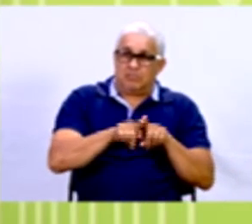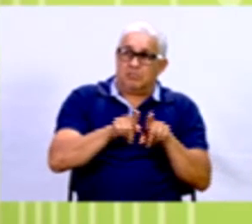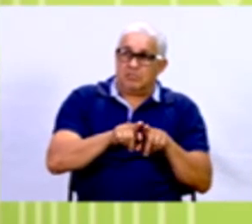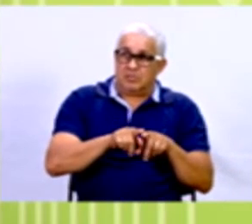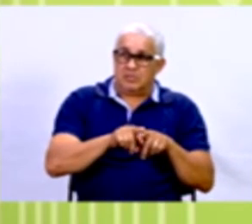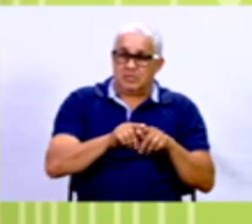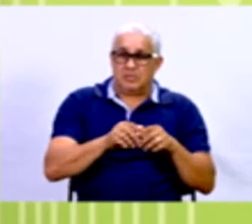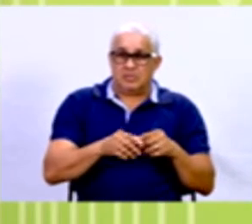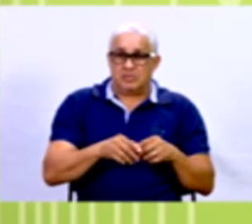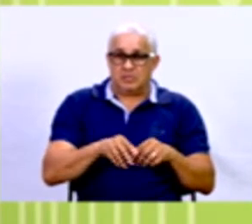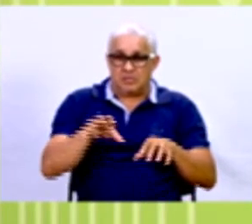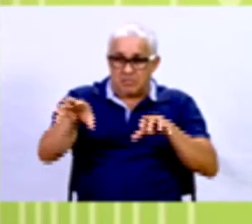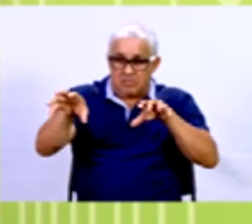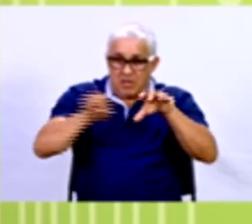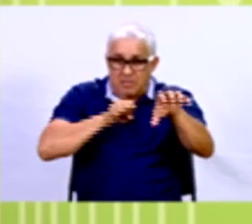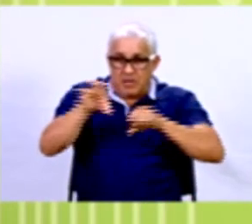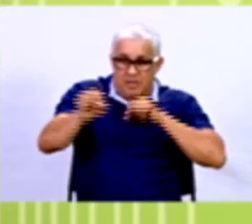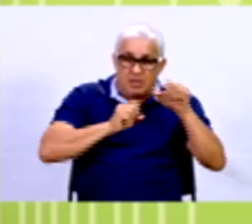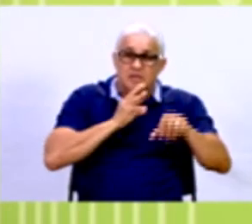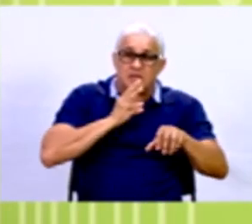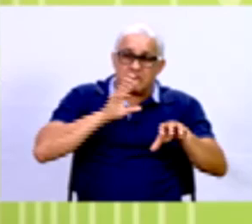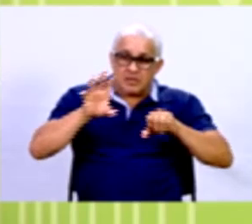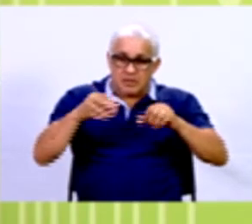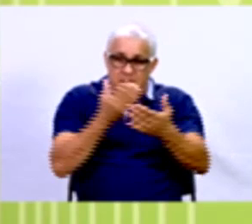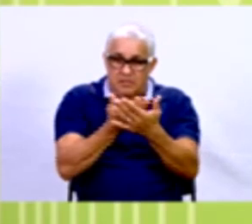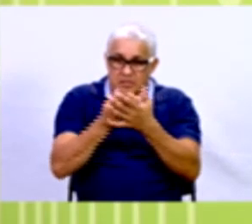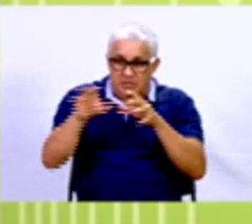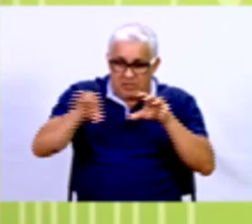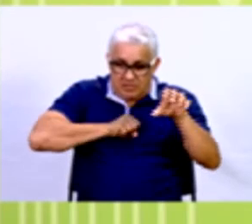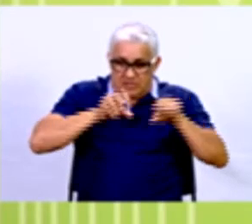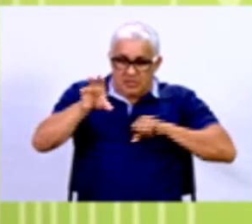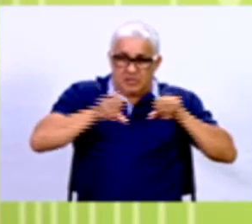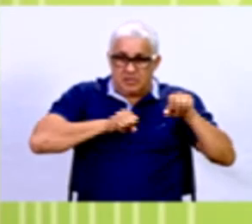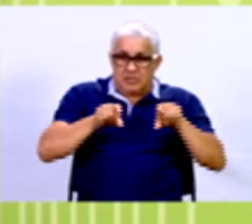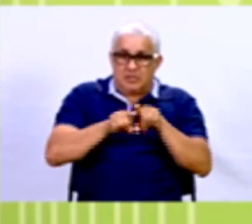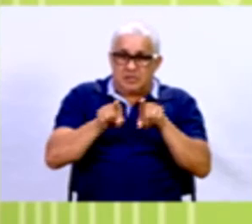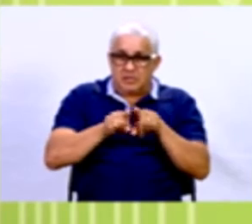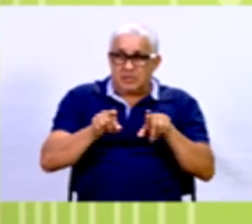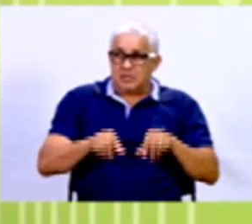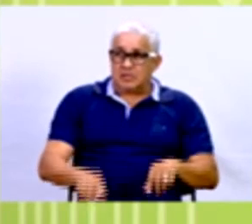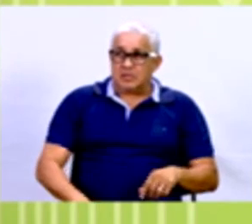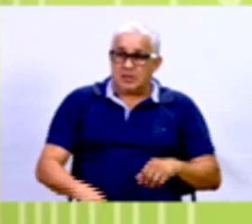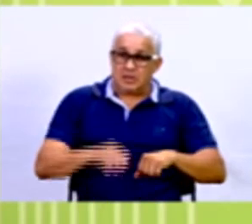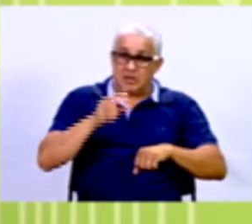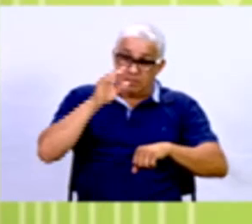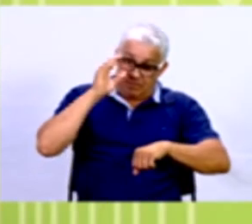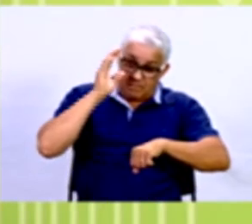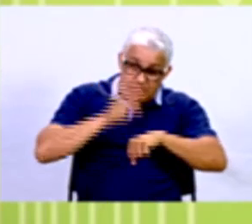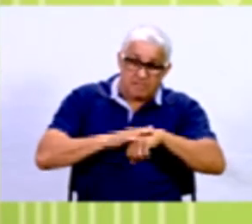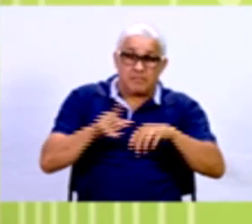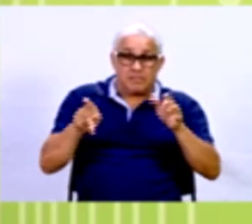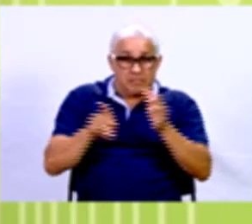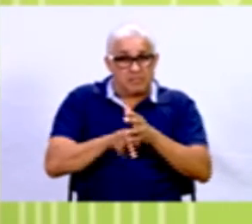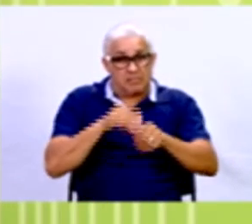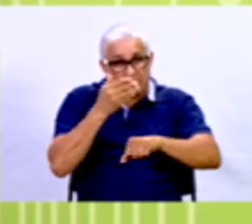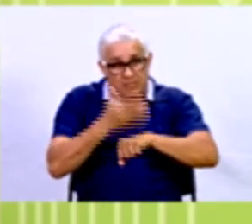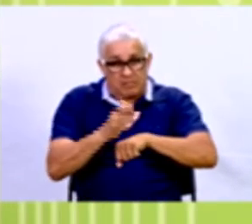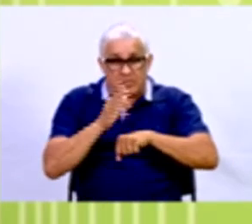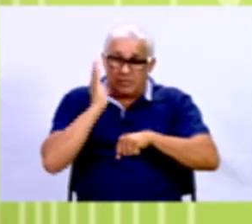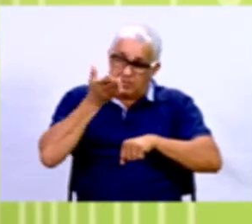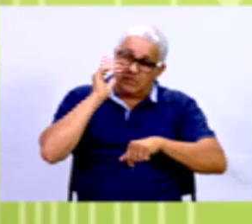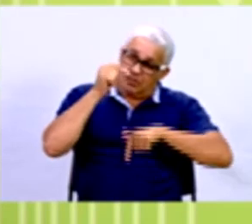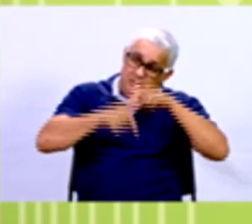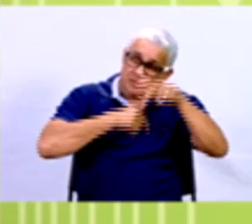se apropriar desse conhecimento, inclusive trazendo para a sua esfera na prática mesmo, sabe? Se você já trabalha,